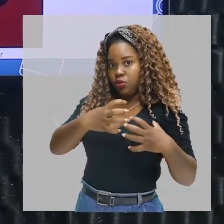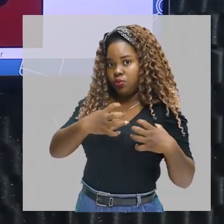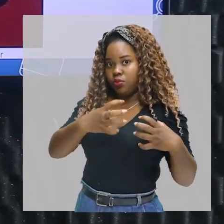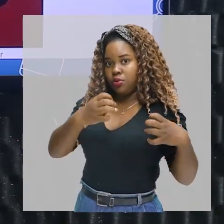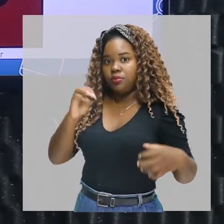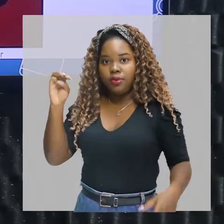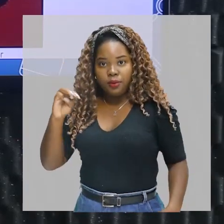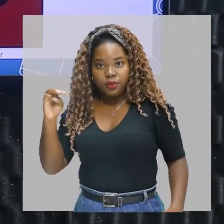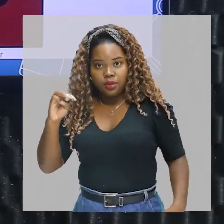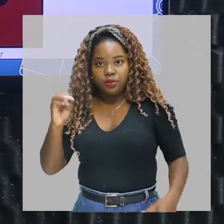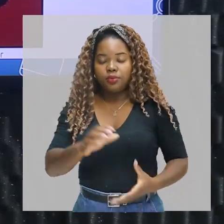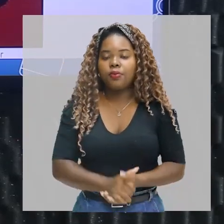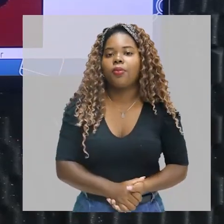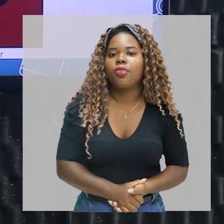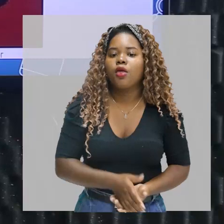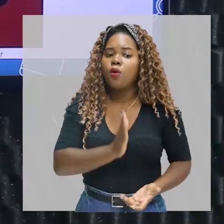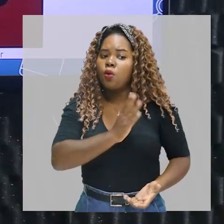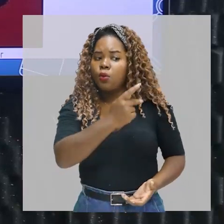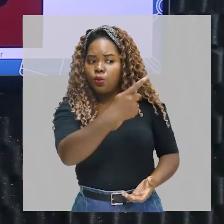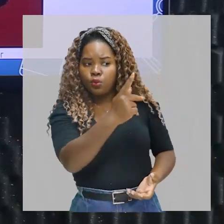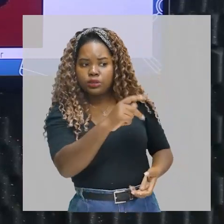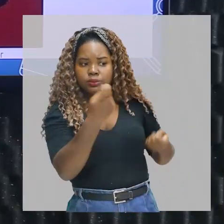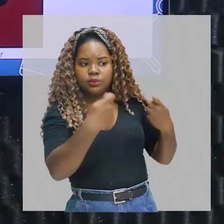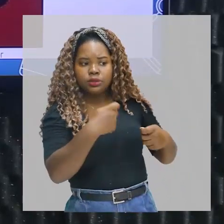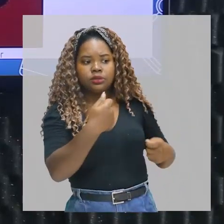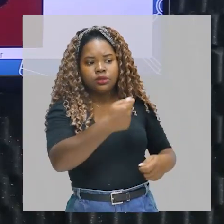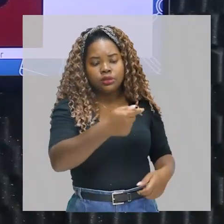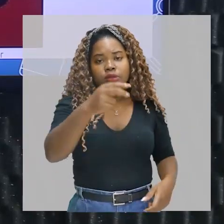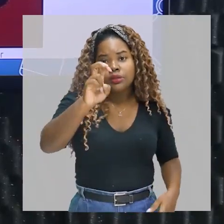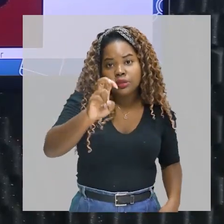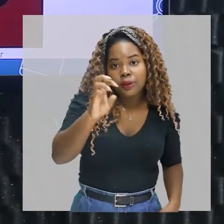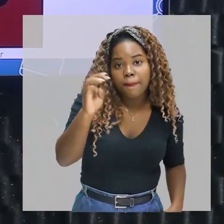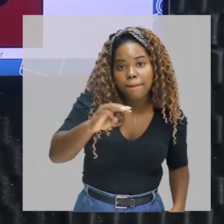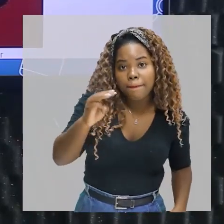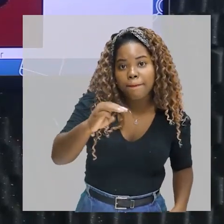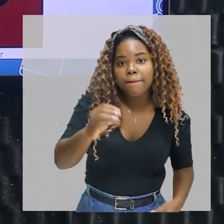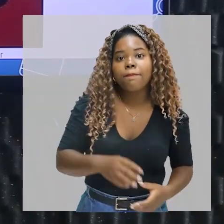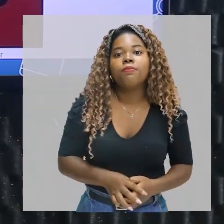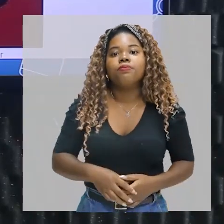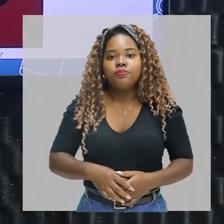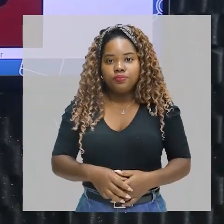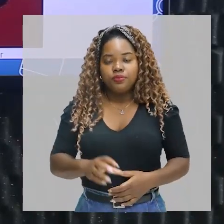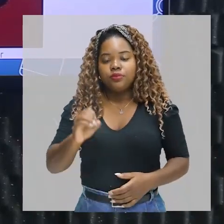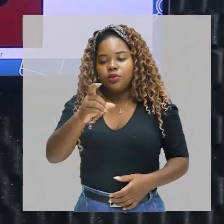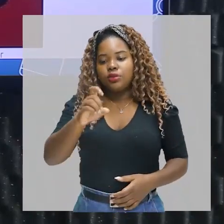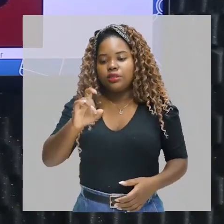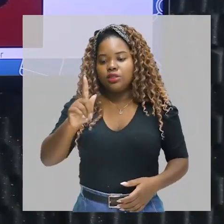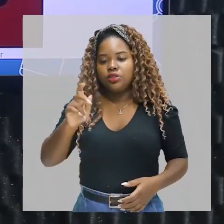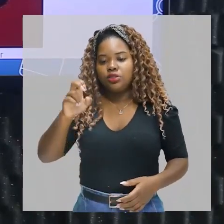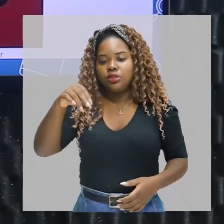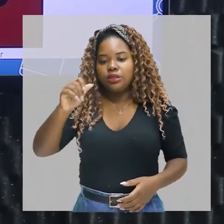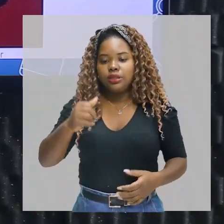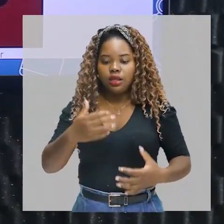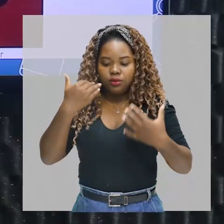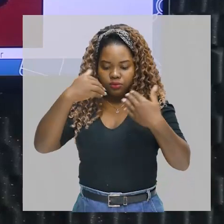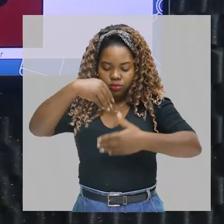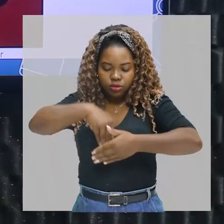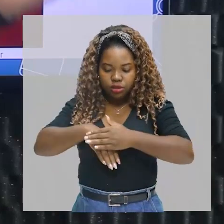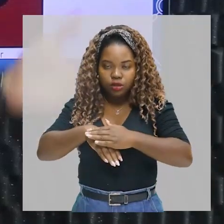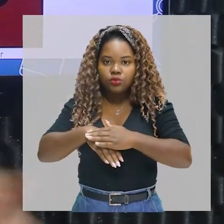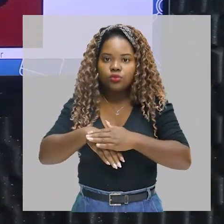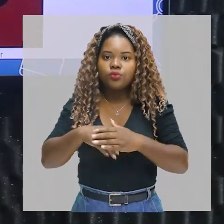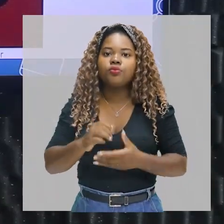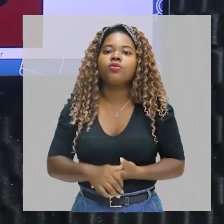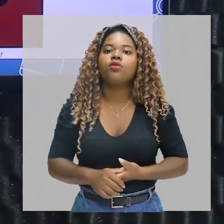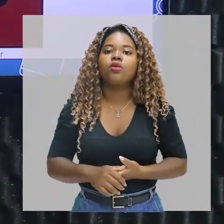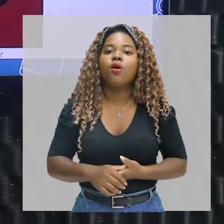por minuto. O coração dele precisa de 75 batidas por minuto para oxigenar as células do corpo. Um coração de um indivíduo